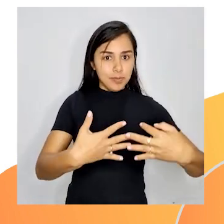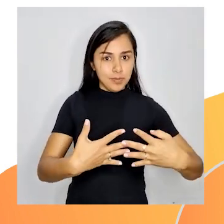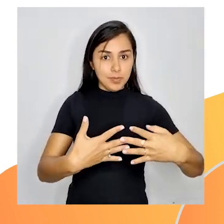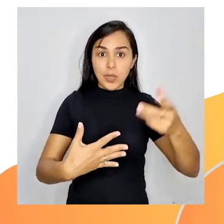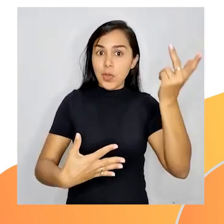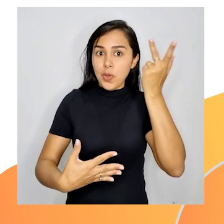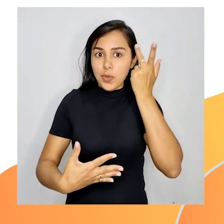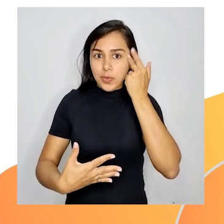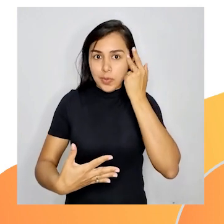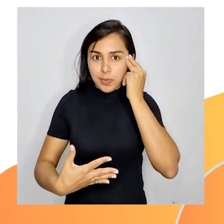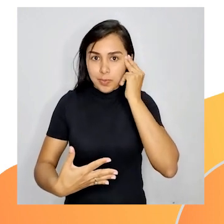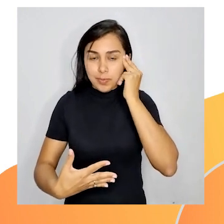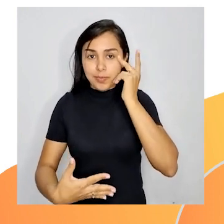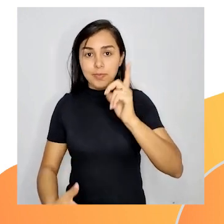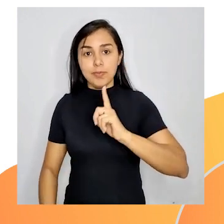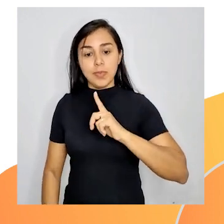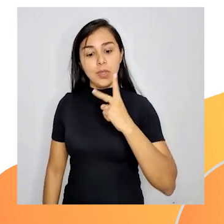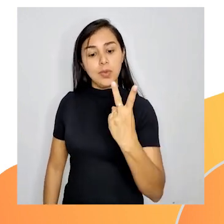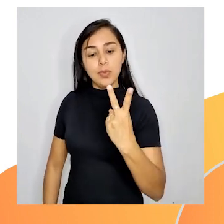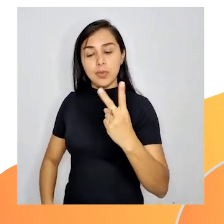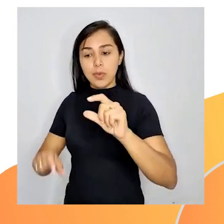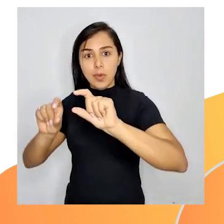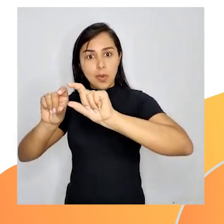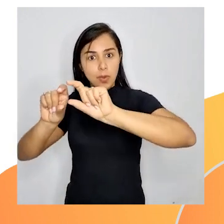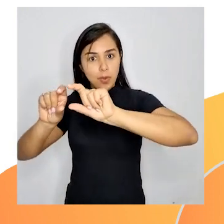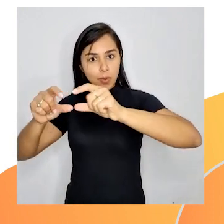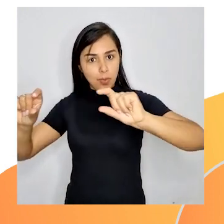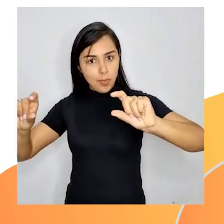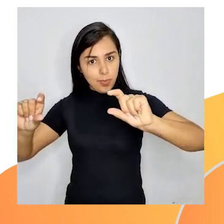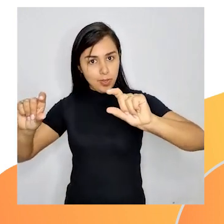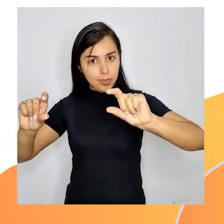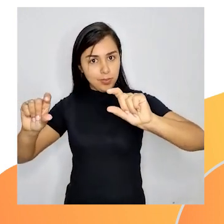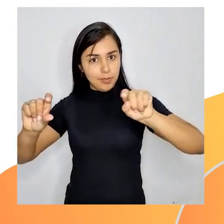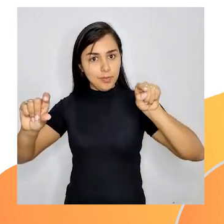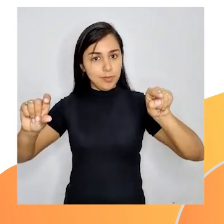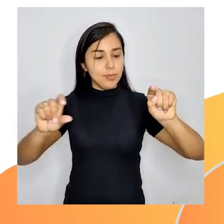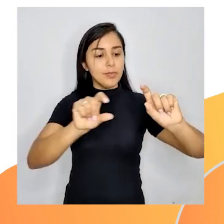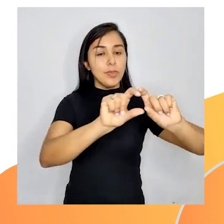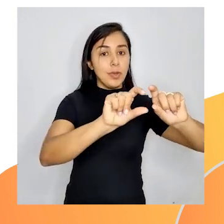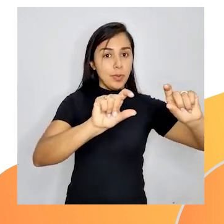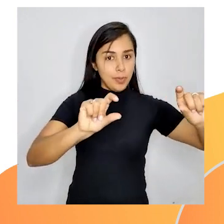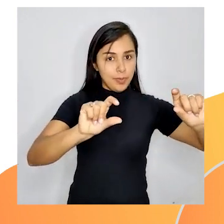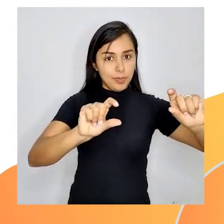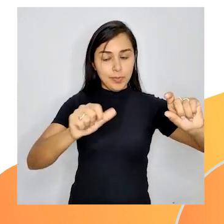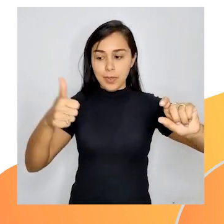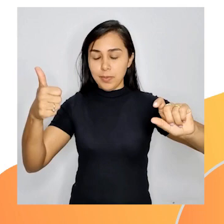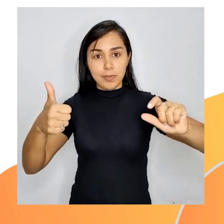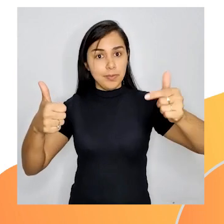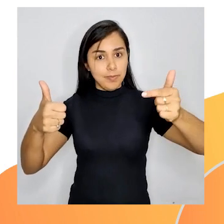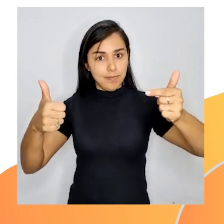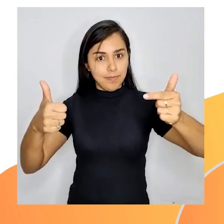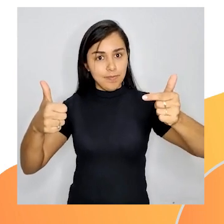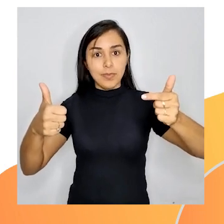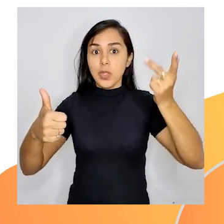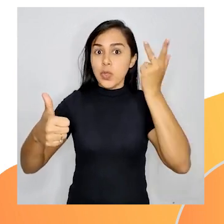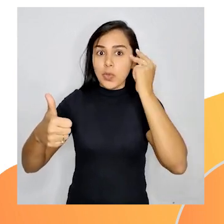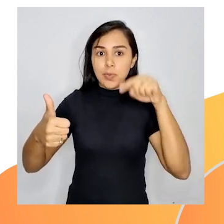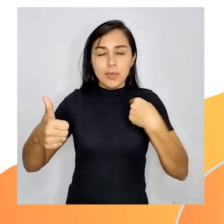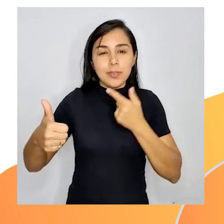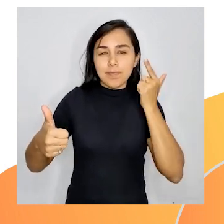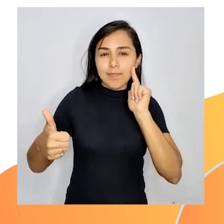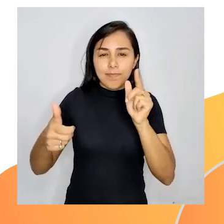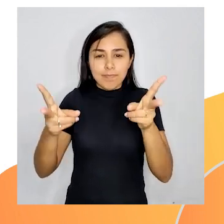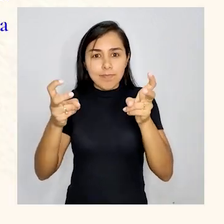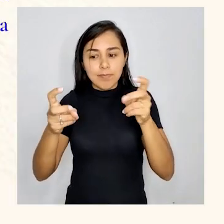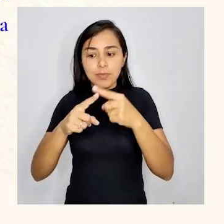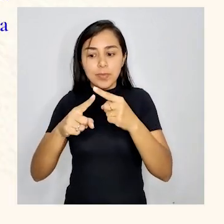como apositiva. E uma marca que faz com que a gente reconheça com mais facilidade as orações